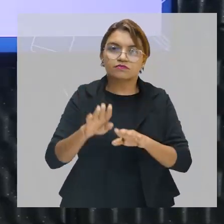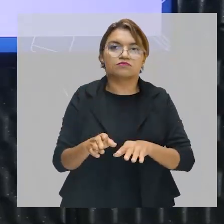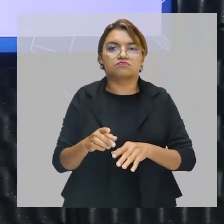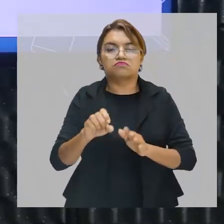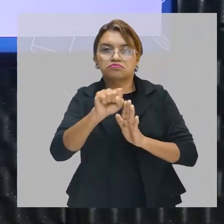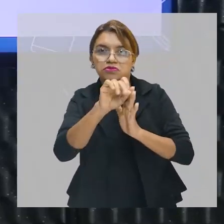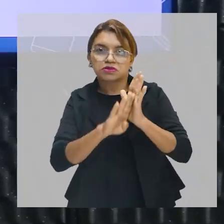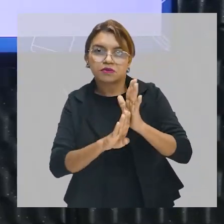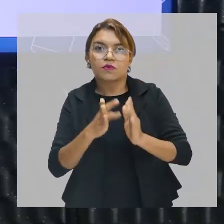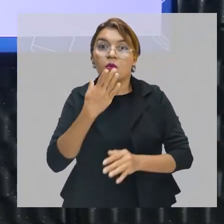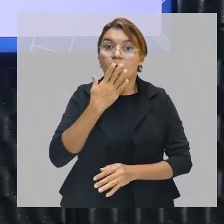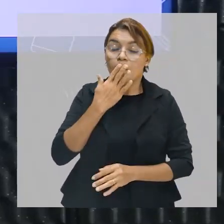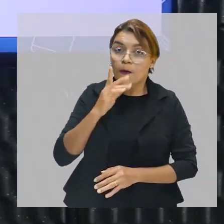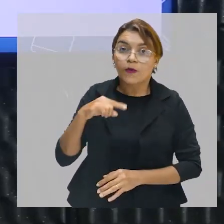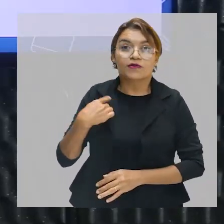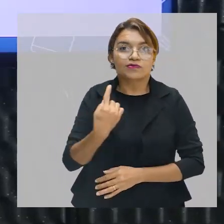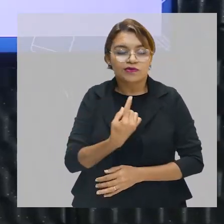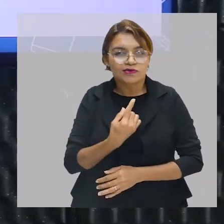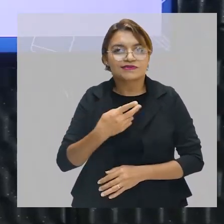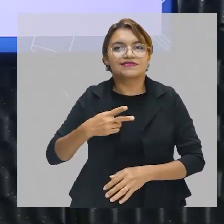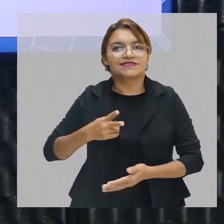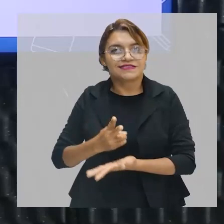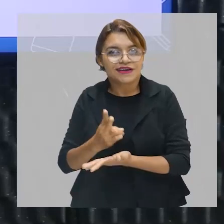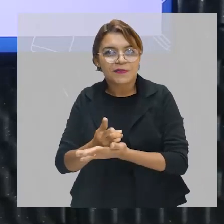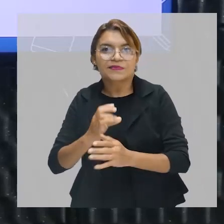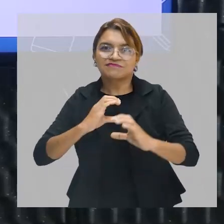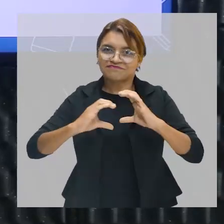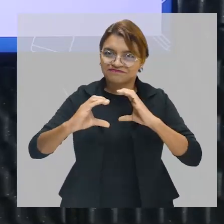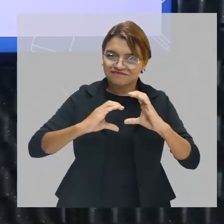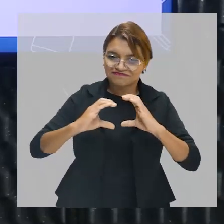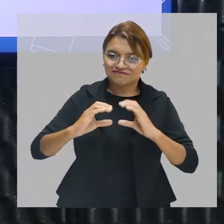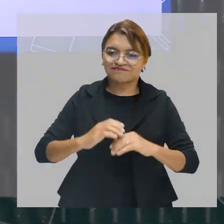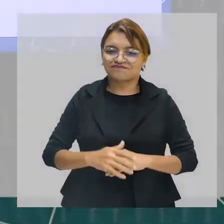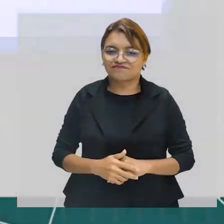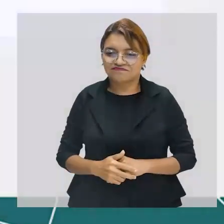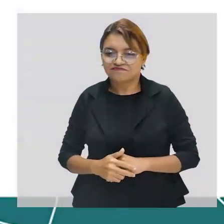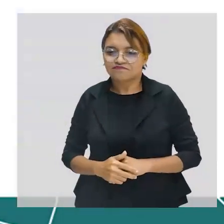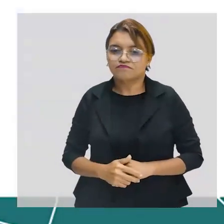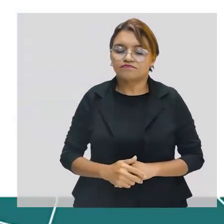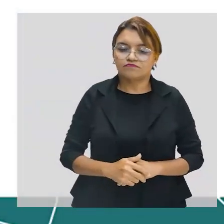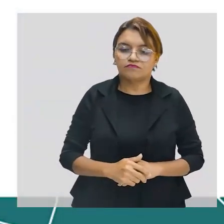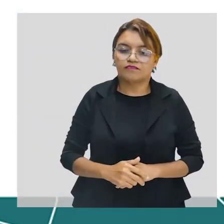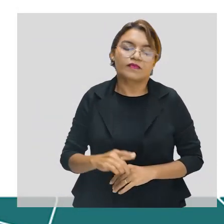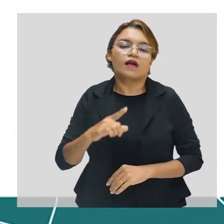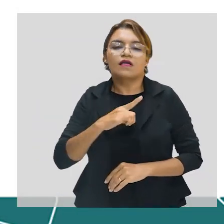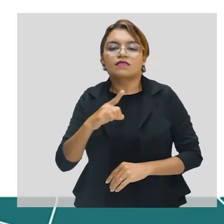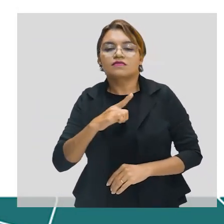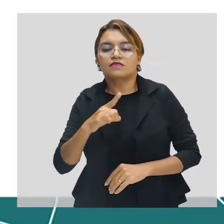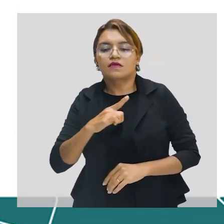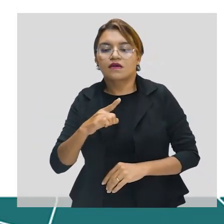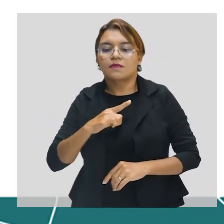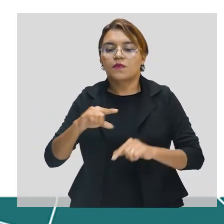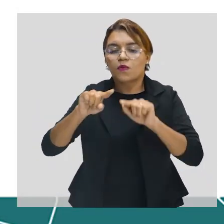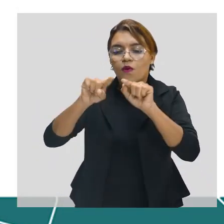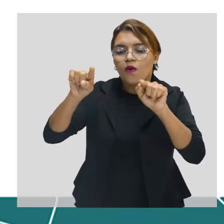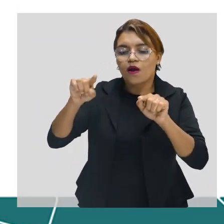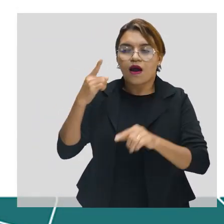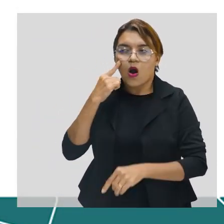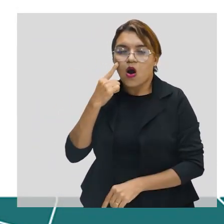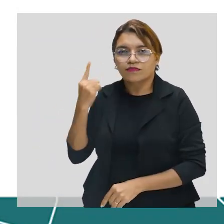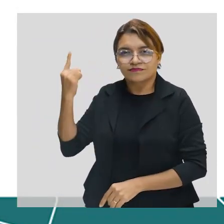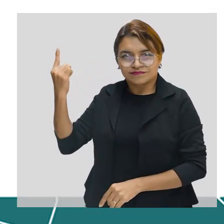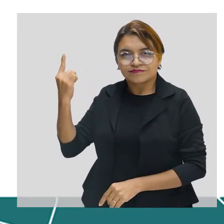cores. O tempo inteiro nós estamos nos comunicando. Nós temos aqui um quadro resumo sobre